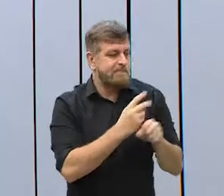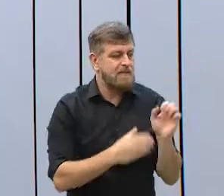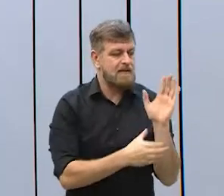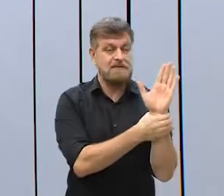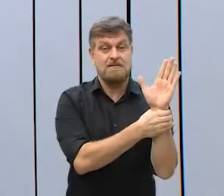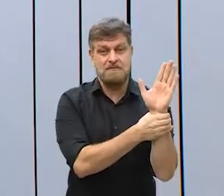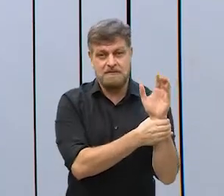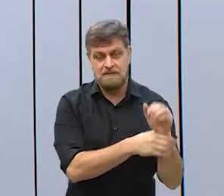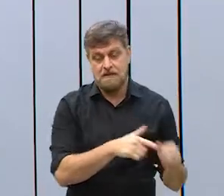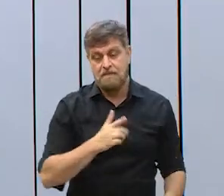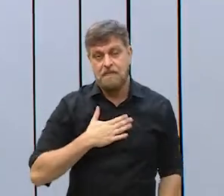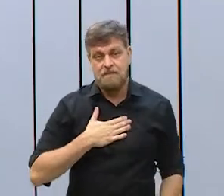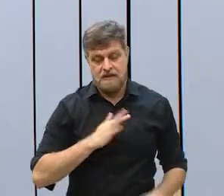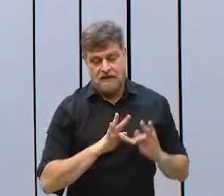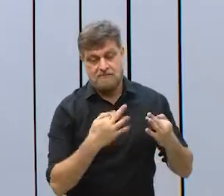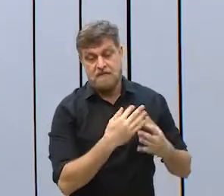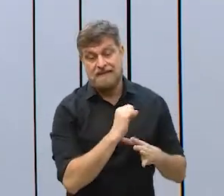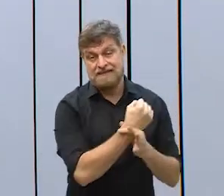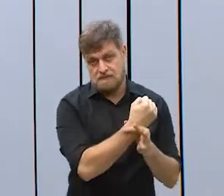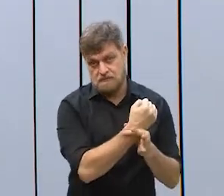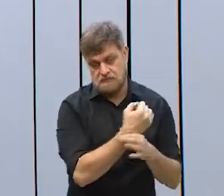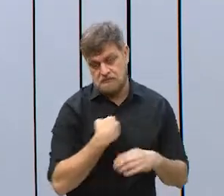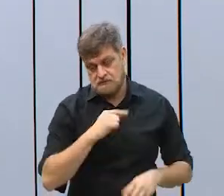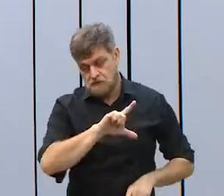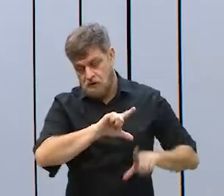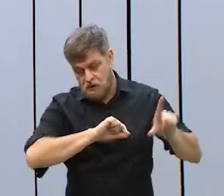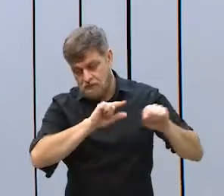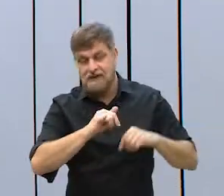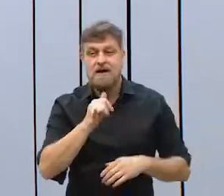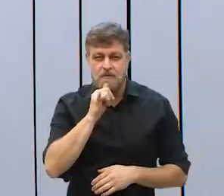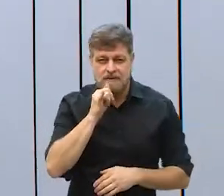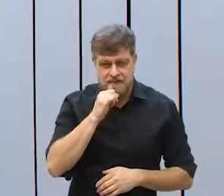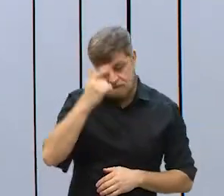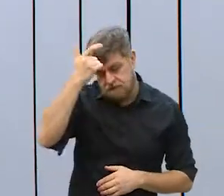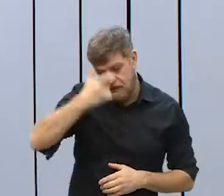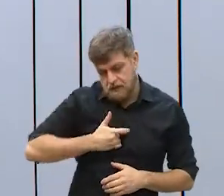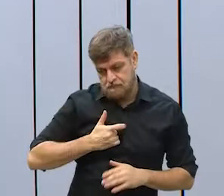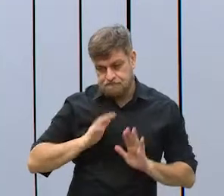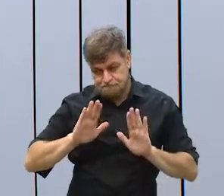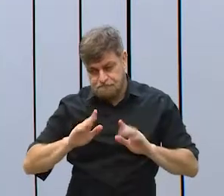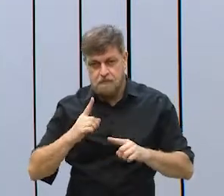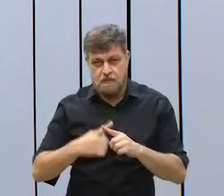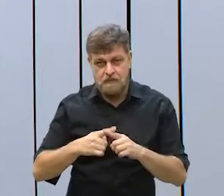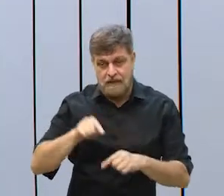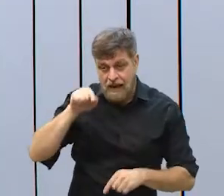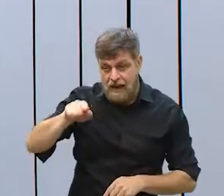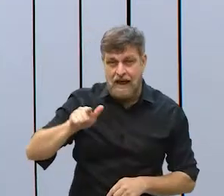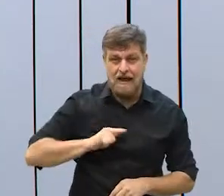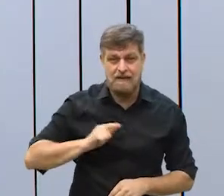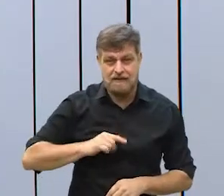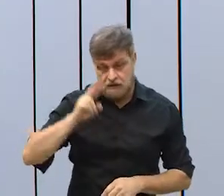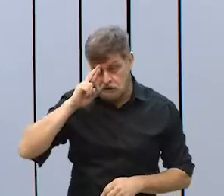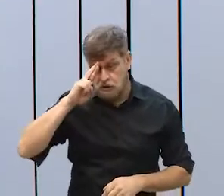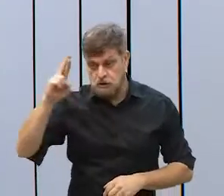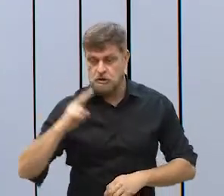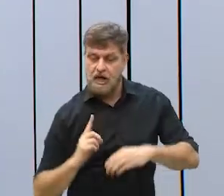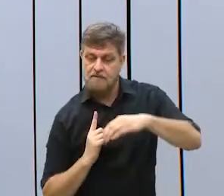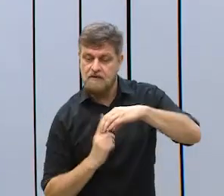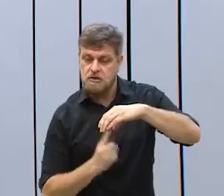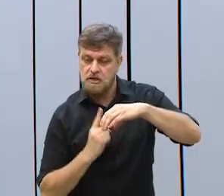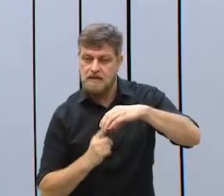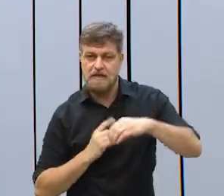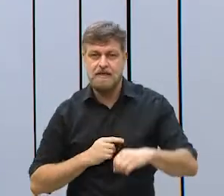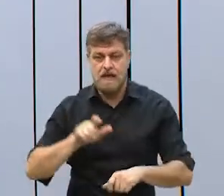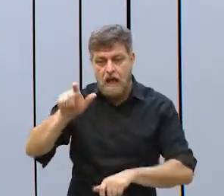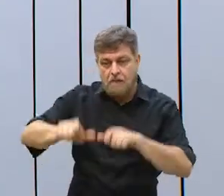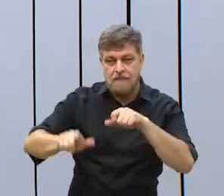vida para minha família, se eu optasse por isso. Só estou dando um exemplo. Por que eu digo? Porque tem lá donos de clínicas, tem comerciantes que